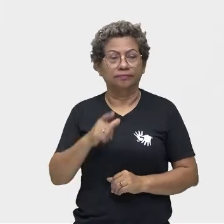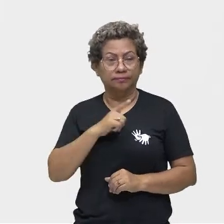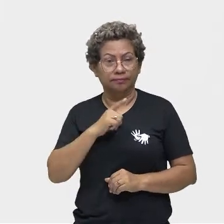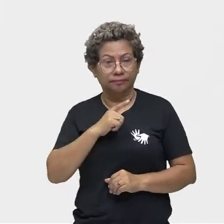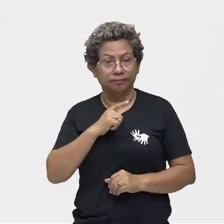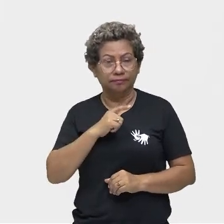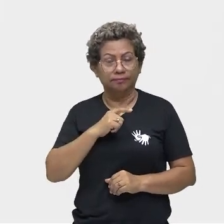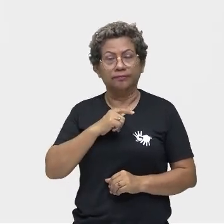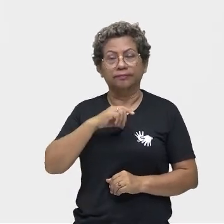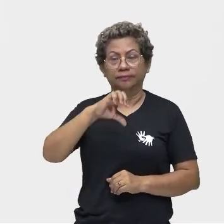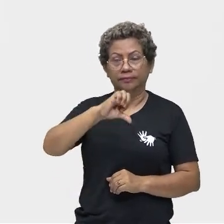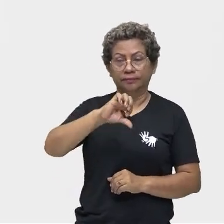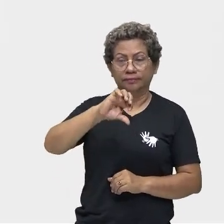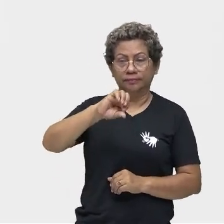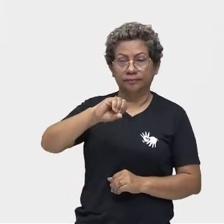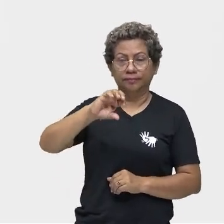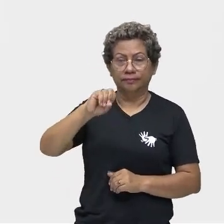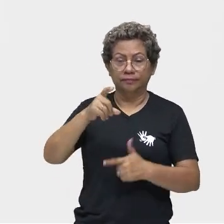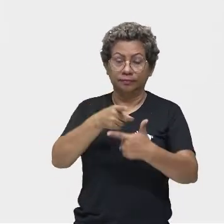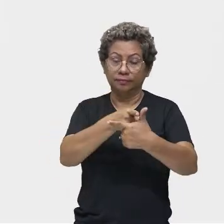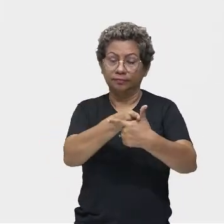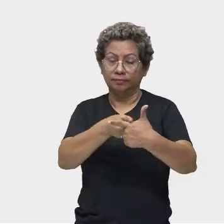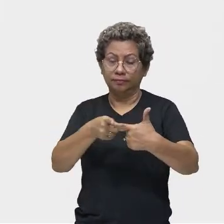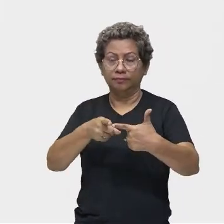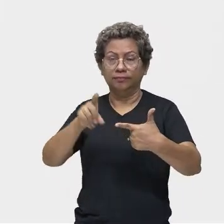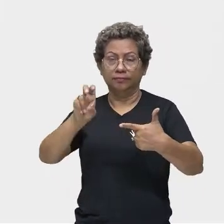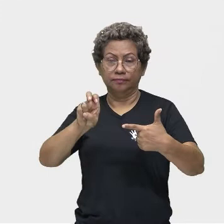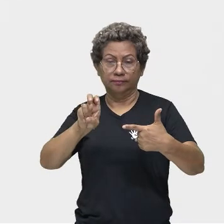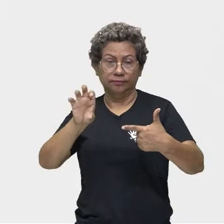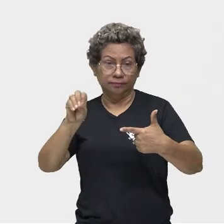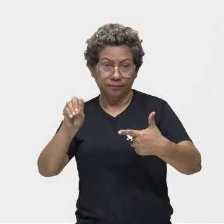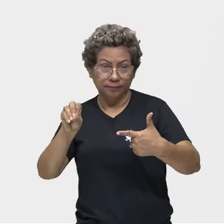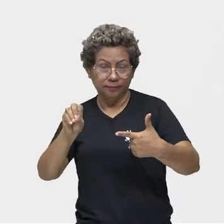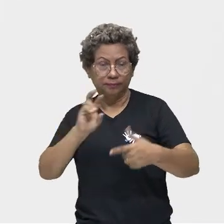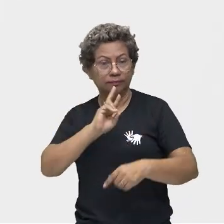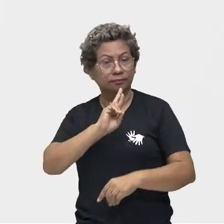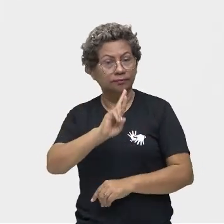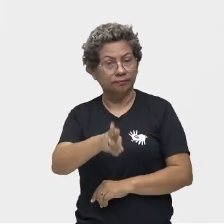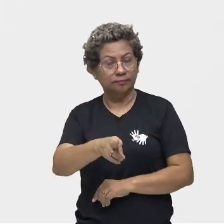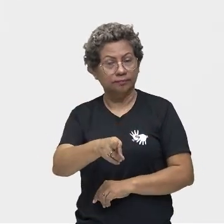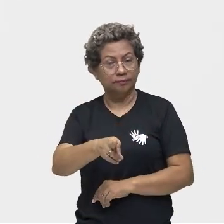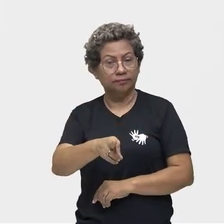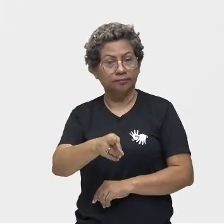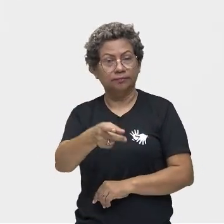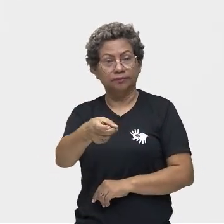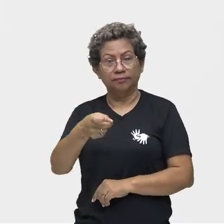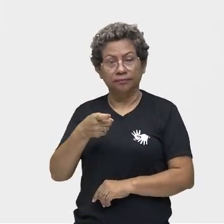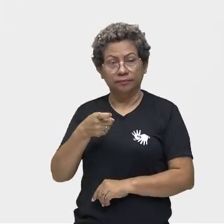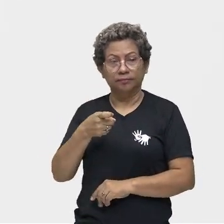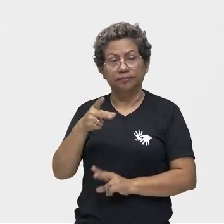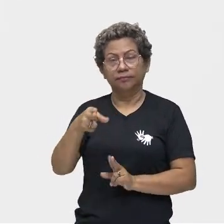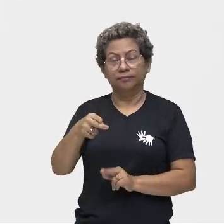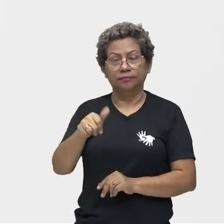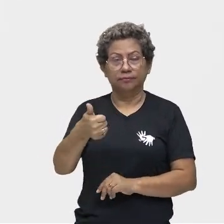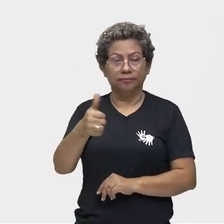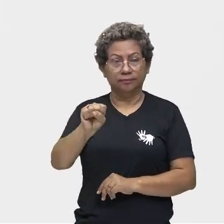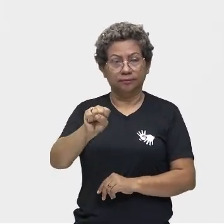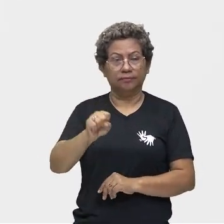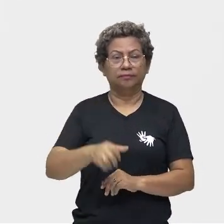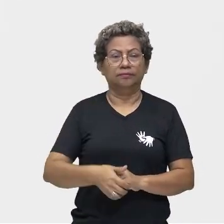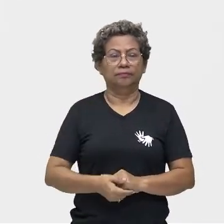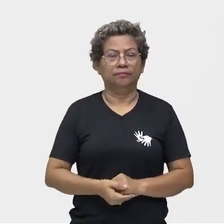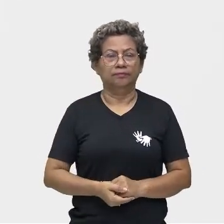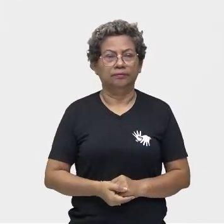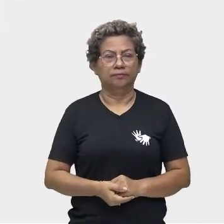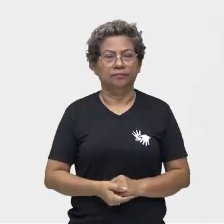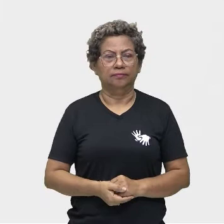900 dividido por 50. Dividindo 900 por 50, vamos encontrar x